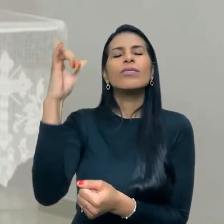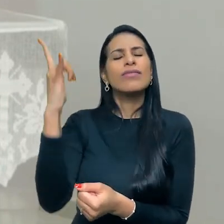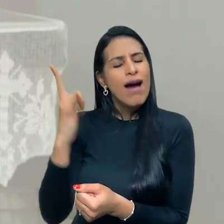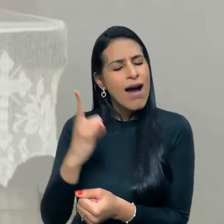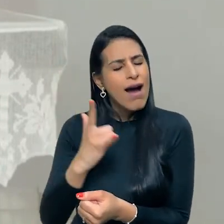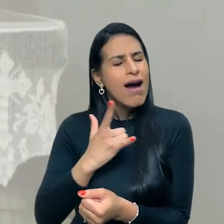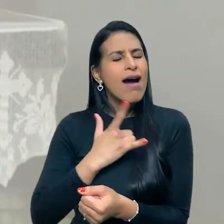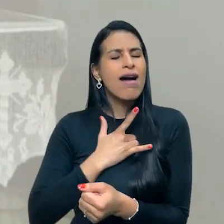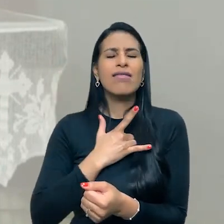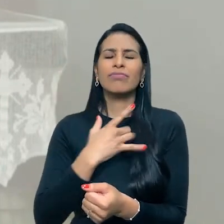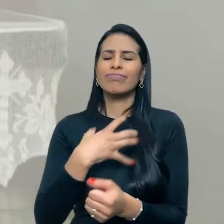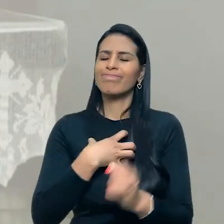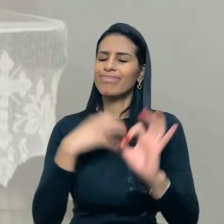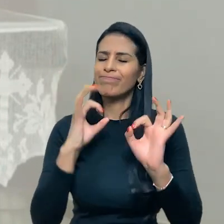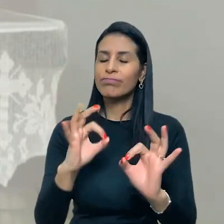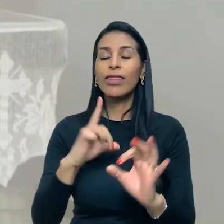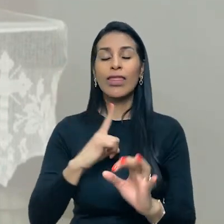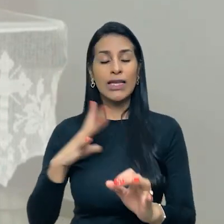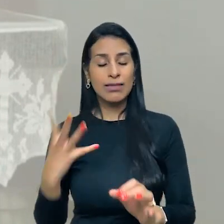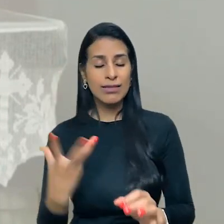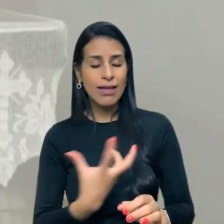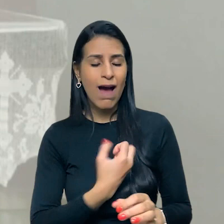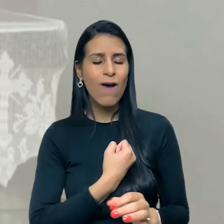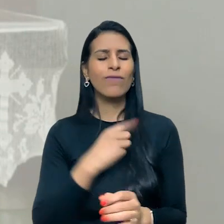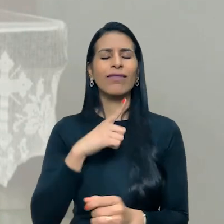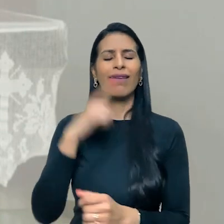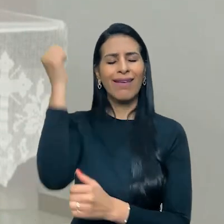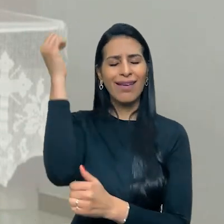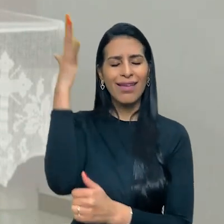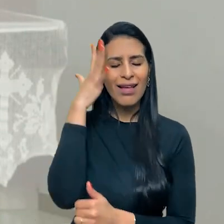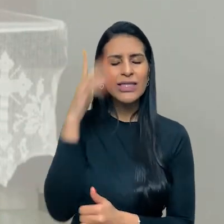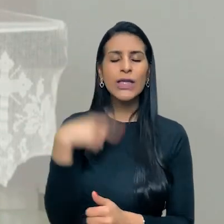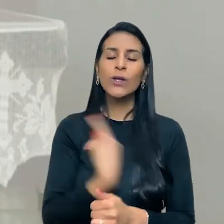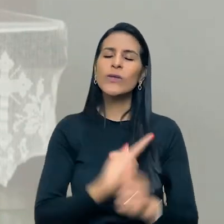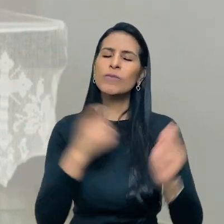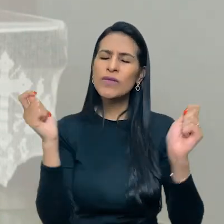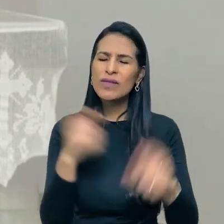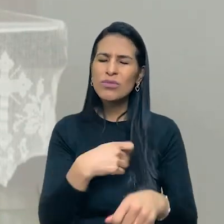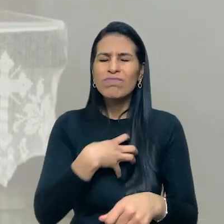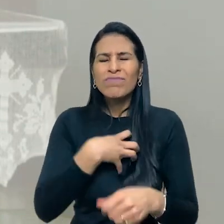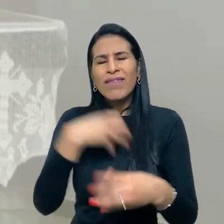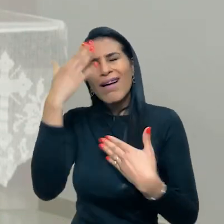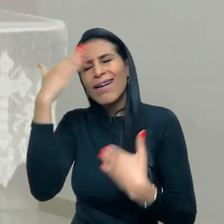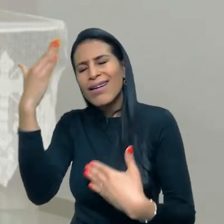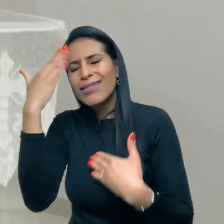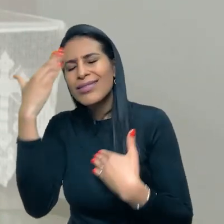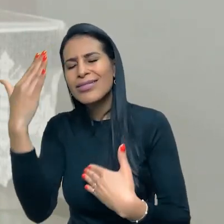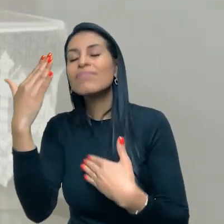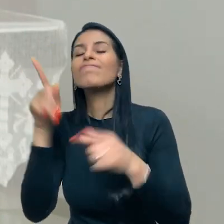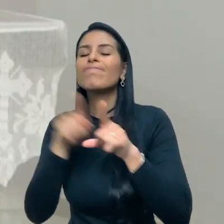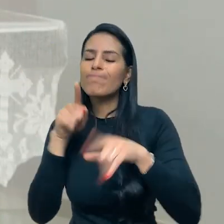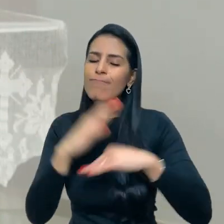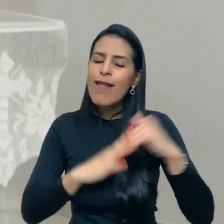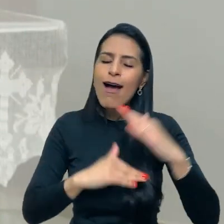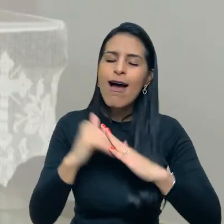ti, salvos pela tua graça, nos tornemos igreja agradecida e